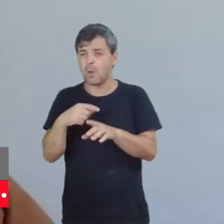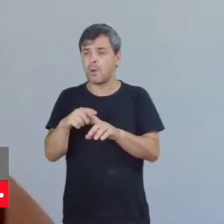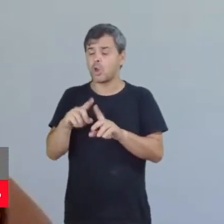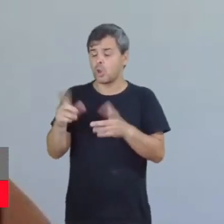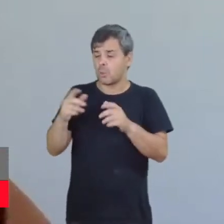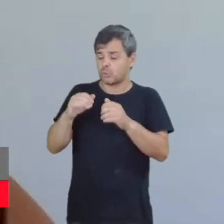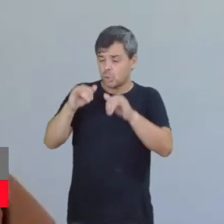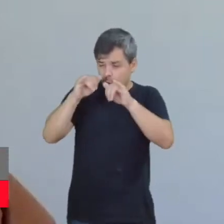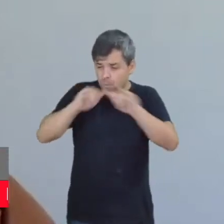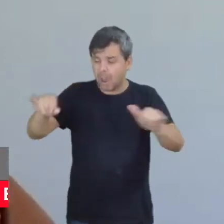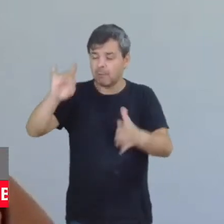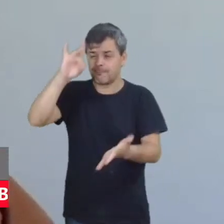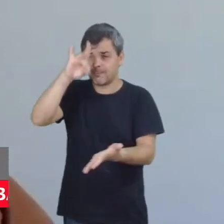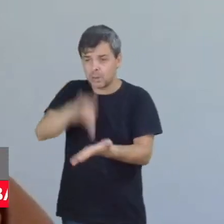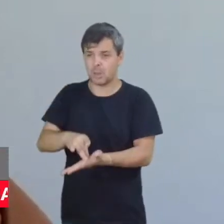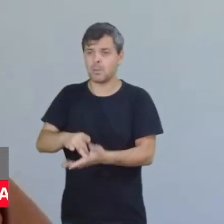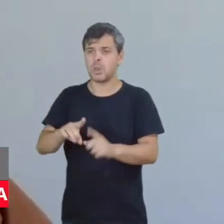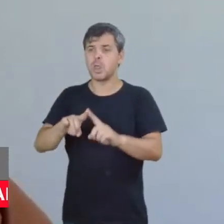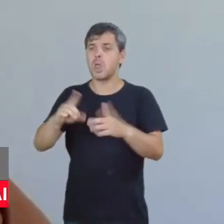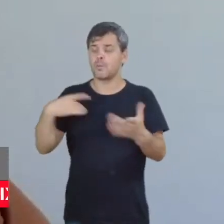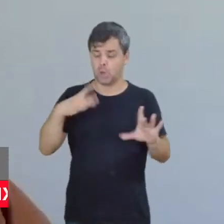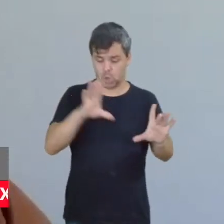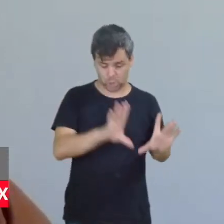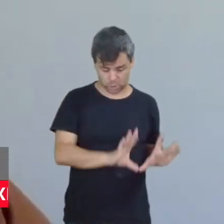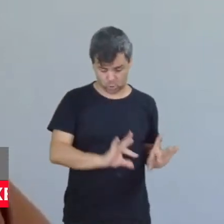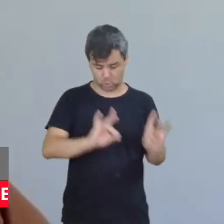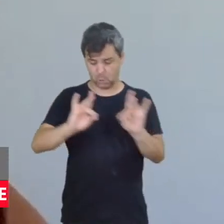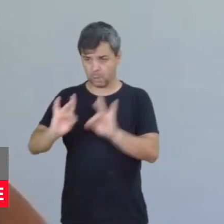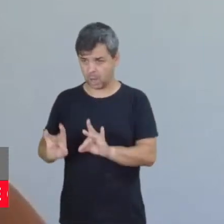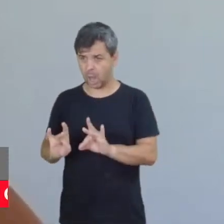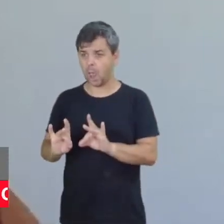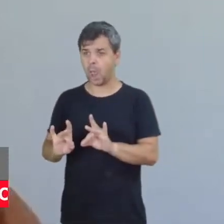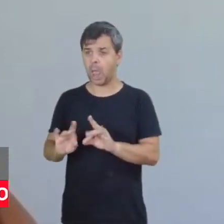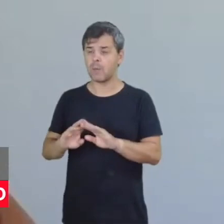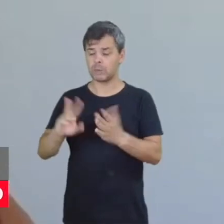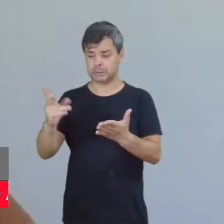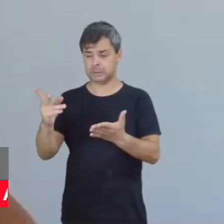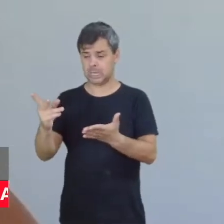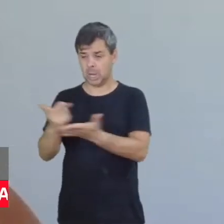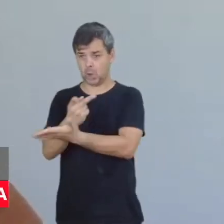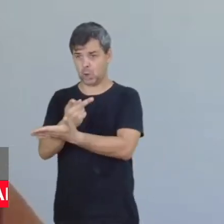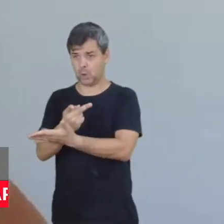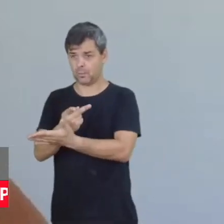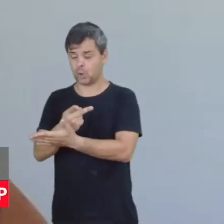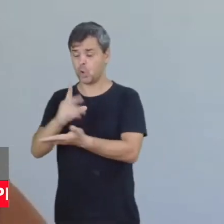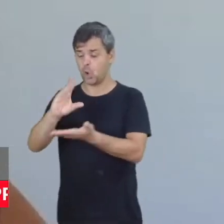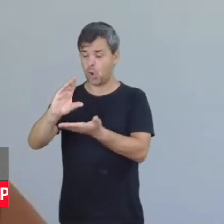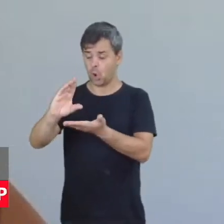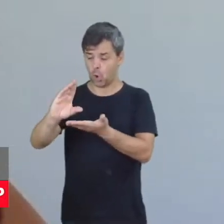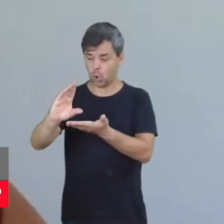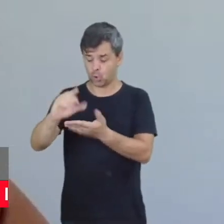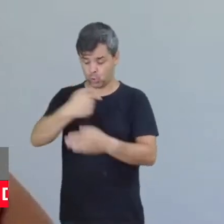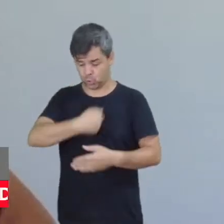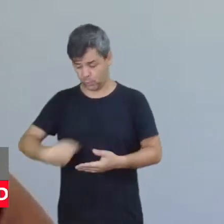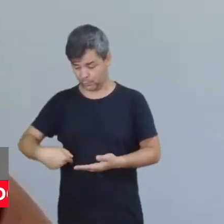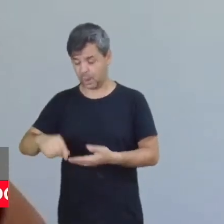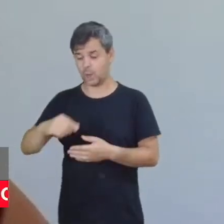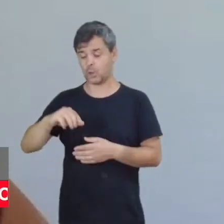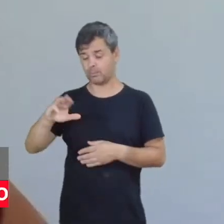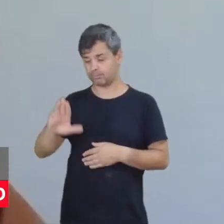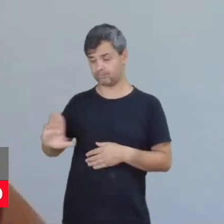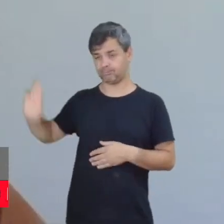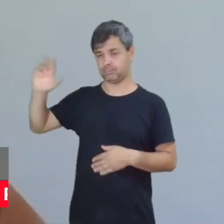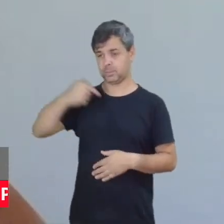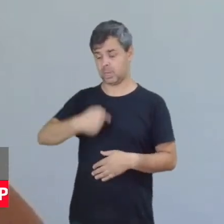a verdade. E quem quiser acompanhar um pouco mais do que está chegando do governo do presidente Lula para a